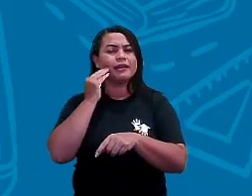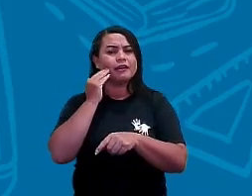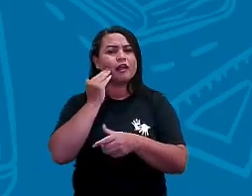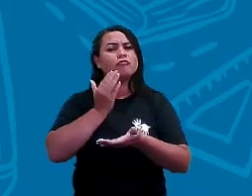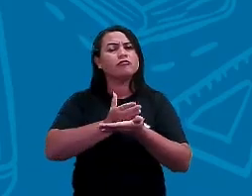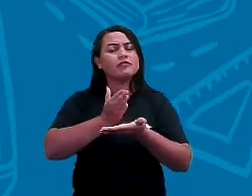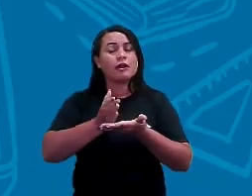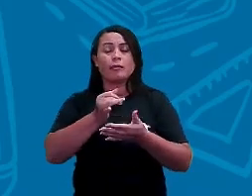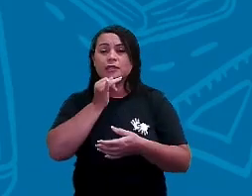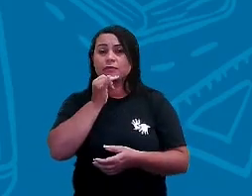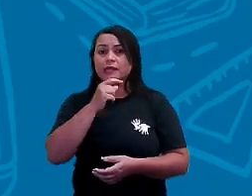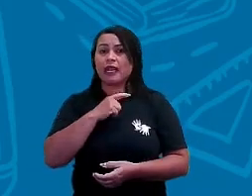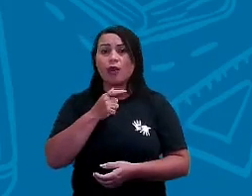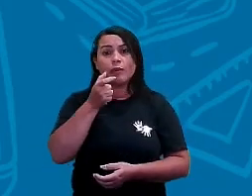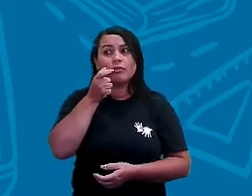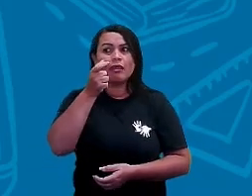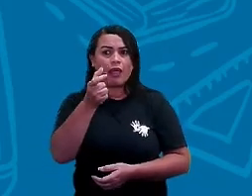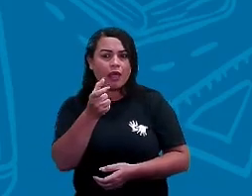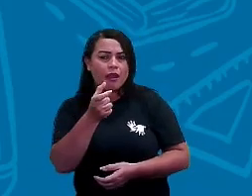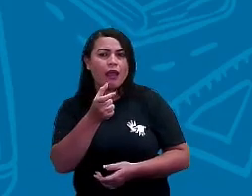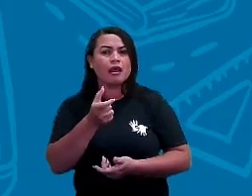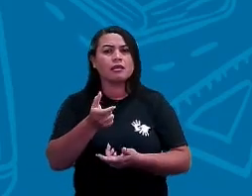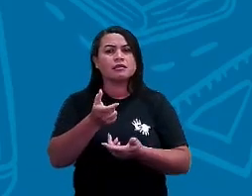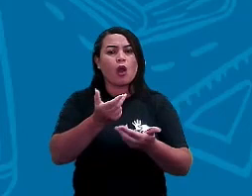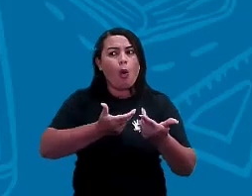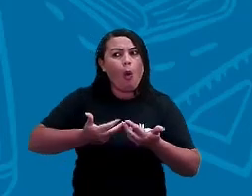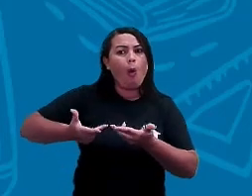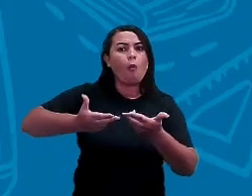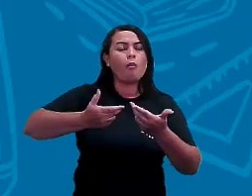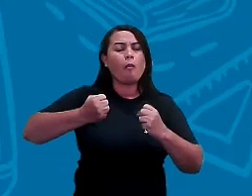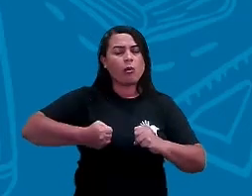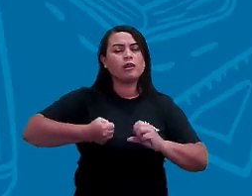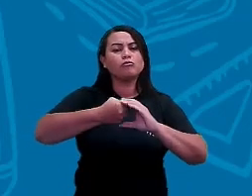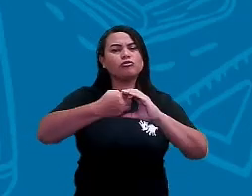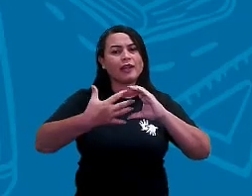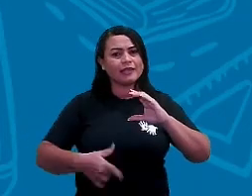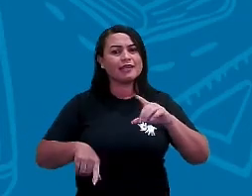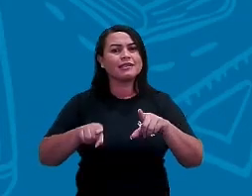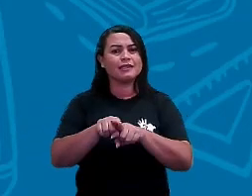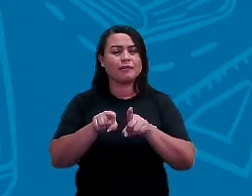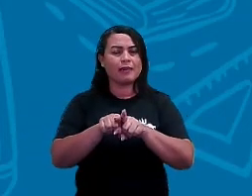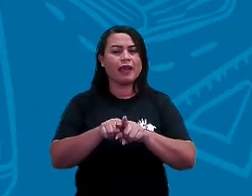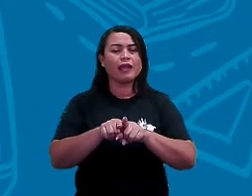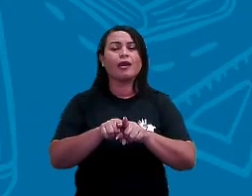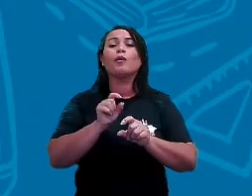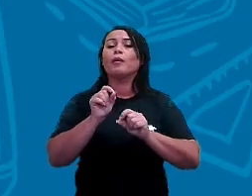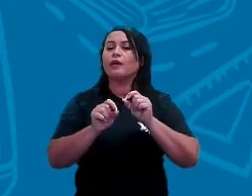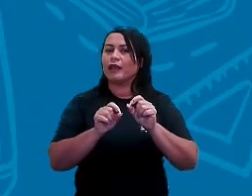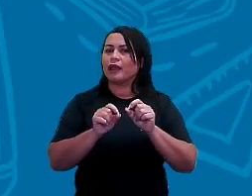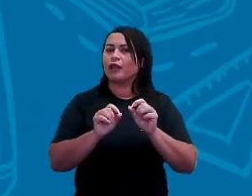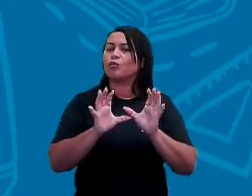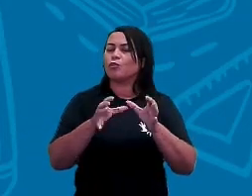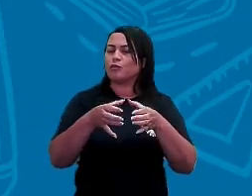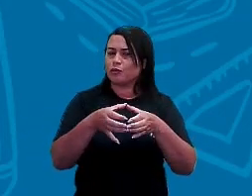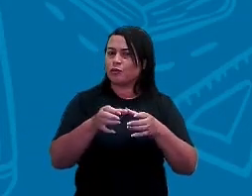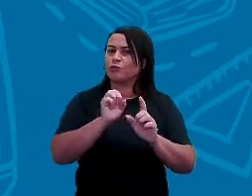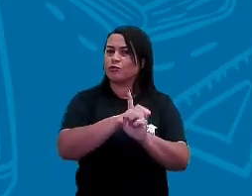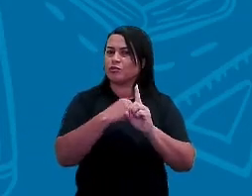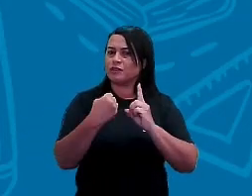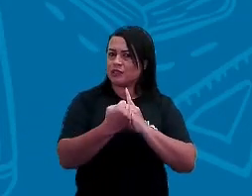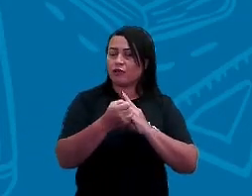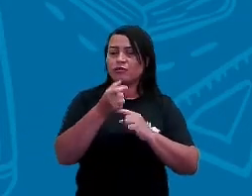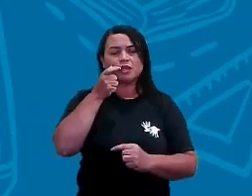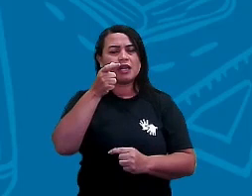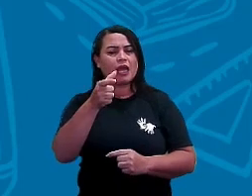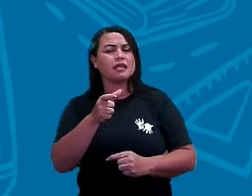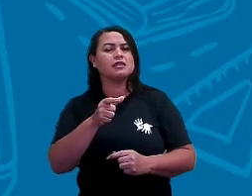tem interesse comum, juntamente com mais pessoas, podemos caracterizar em um grupo social. Daí, a partir do seu interesse, é que vamos compreender se é um